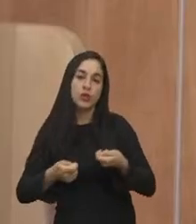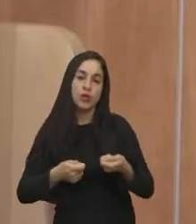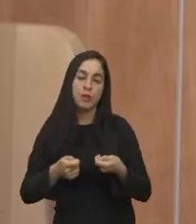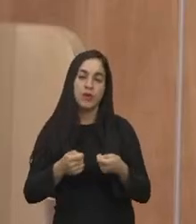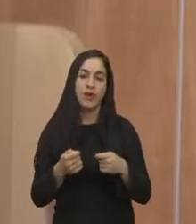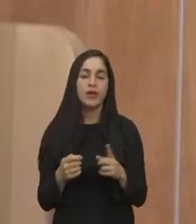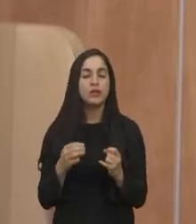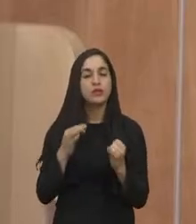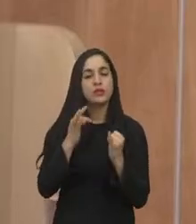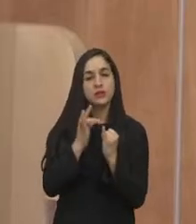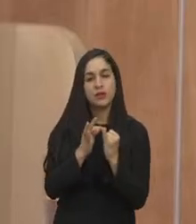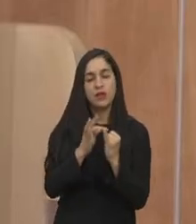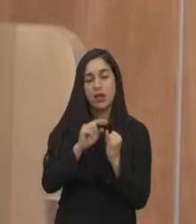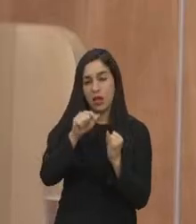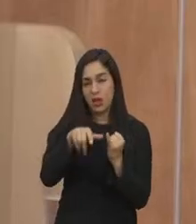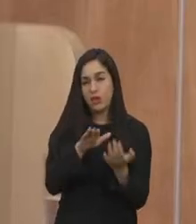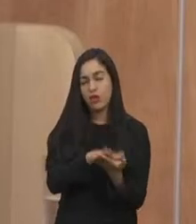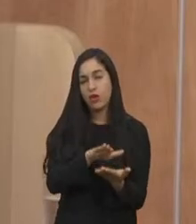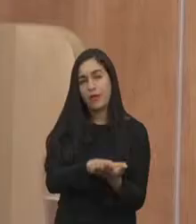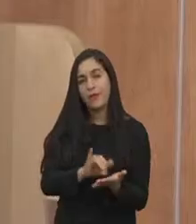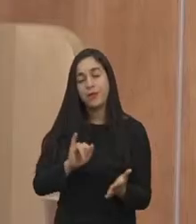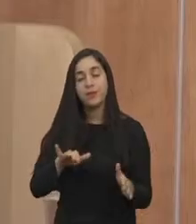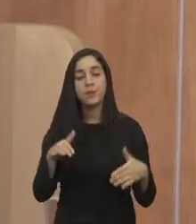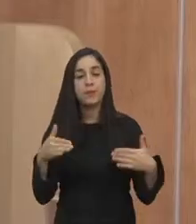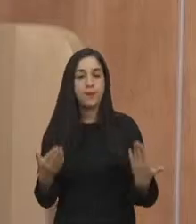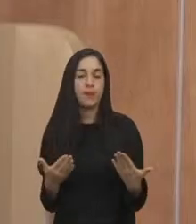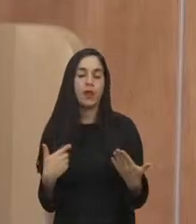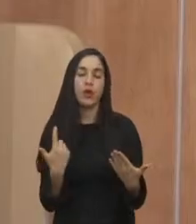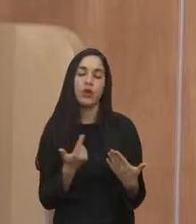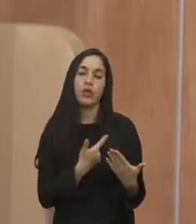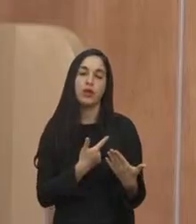em Jacareí. Mas, infelizmente, o